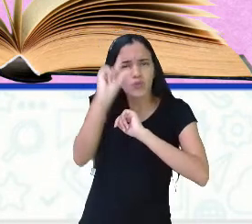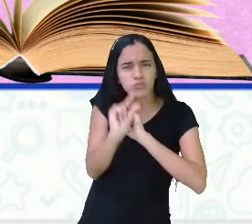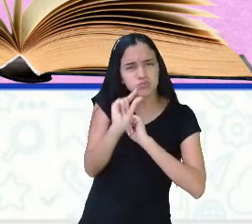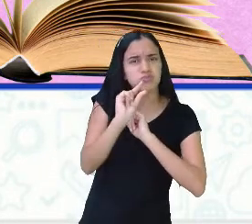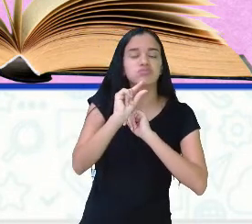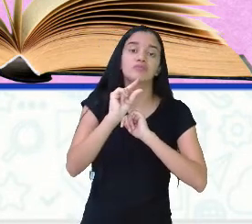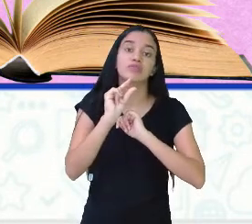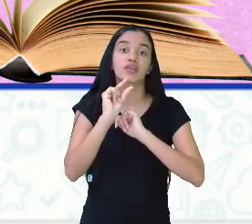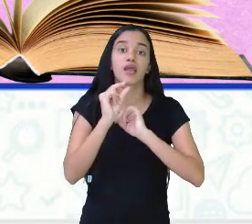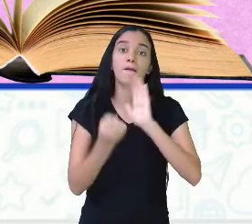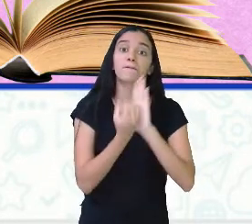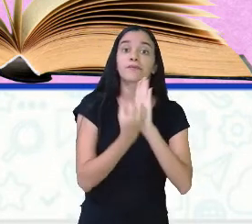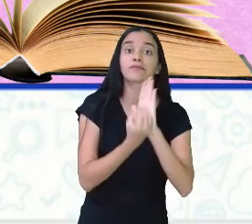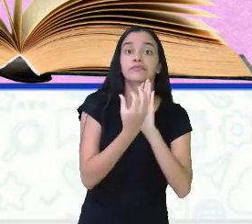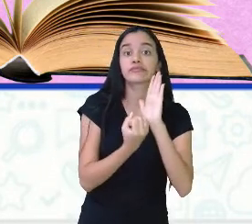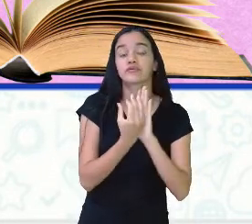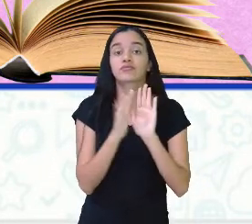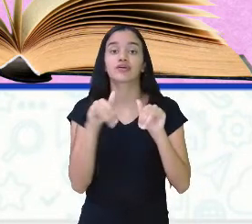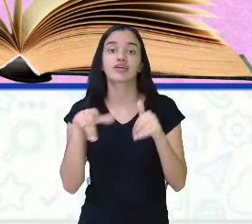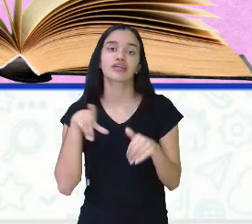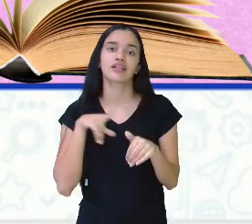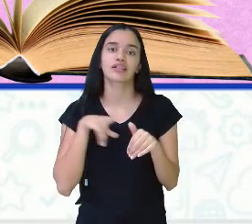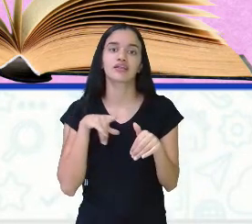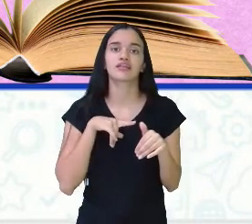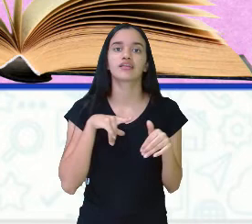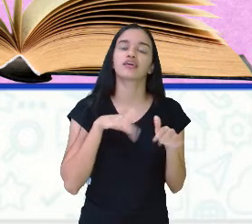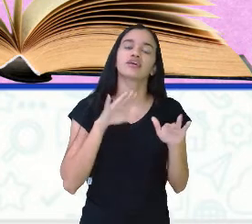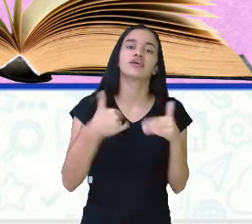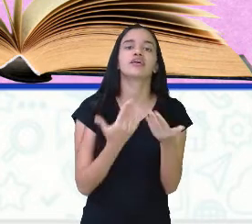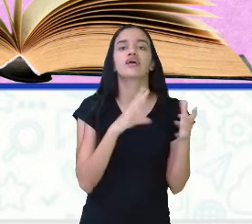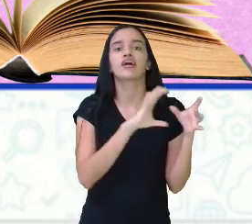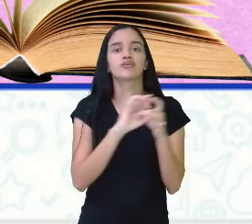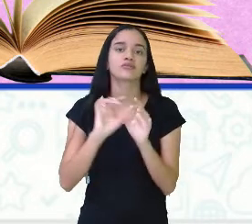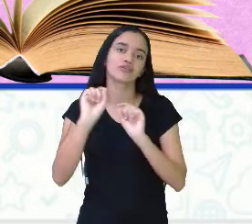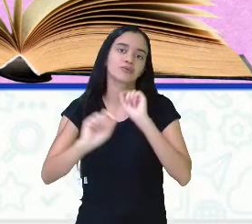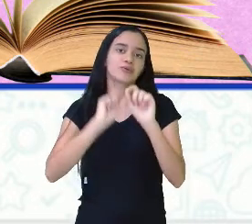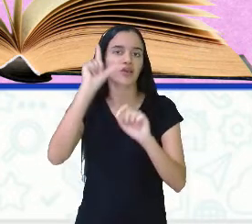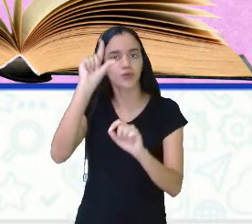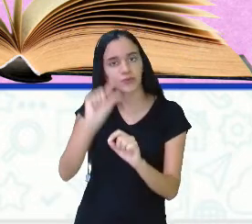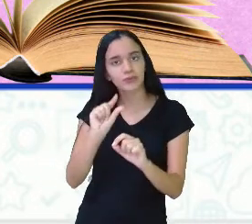pequeno. Produção esta que tem sido associada ao minimalismo.